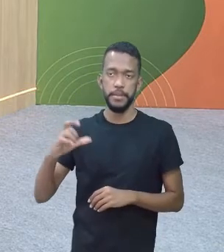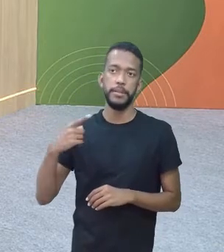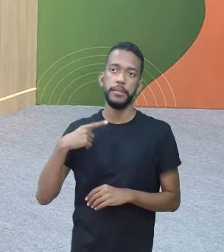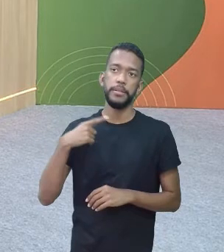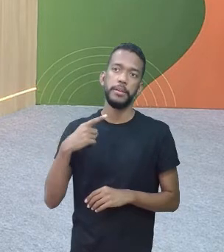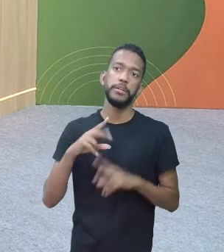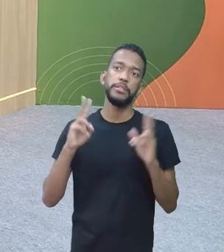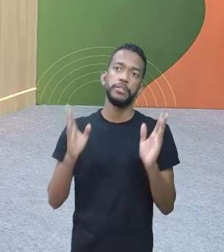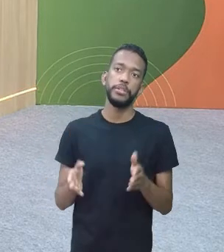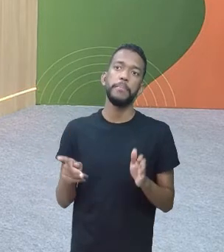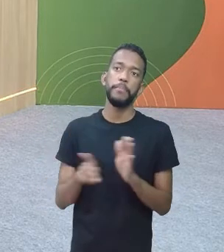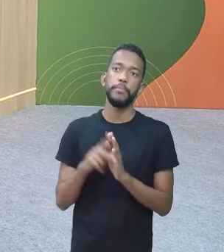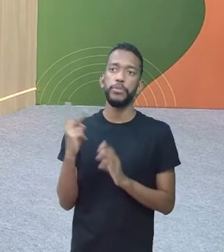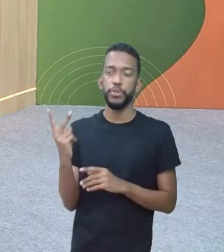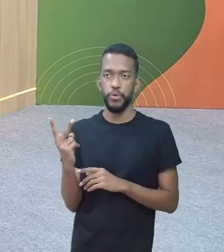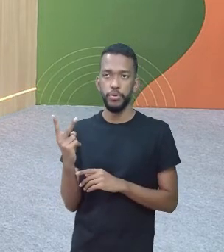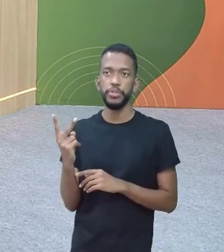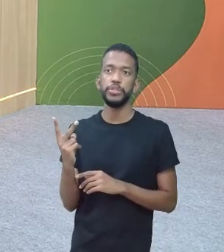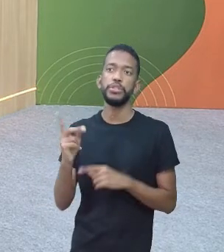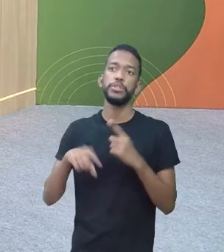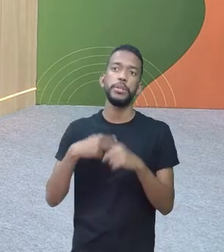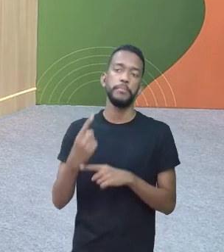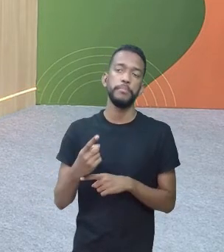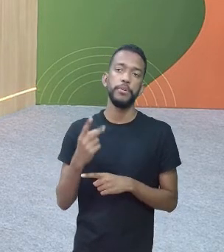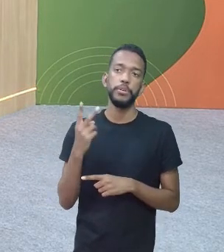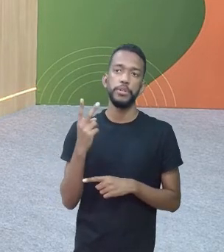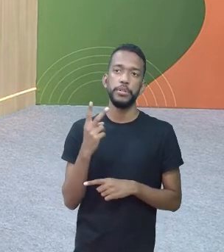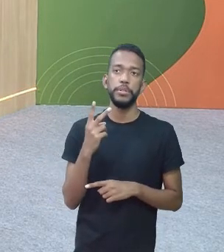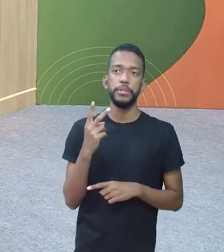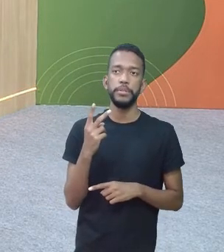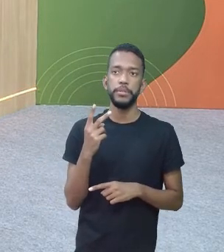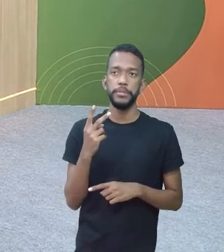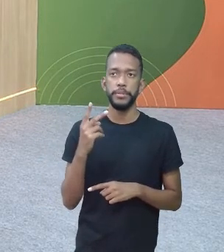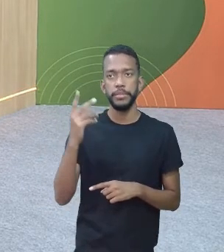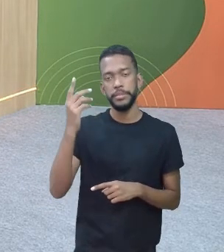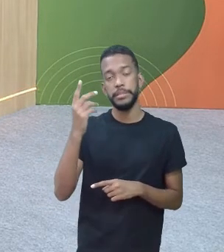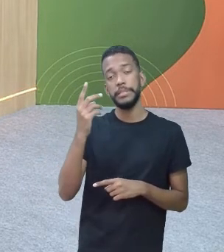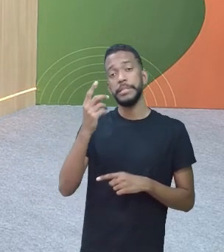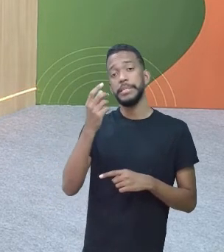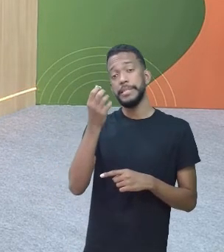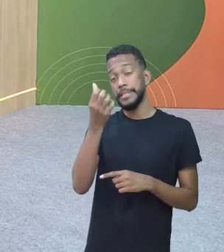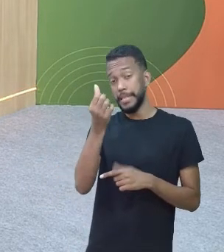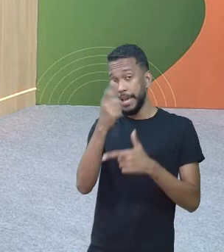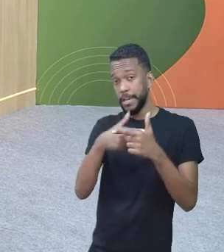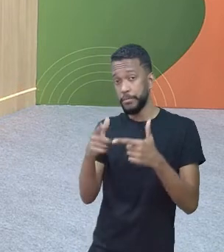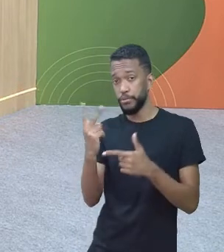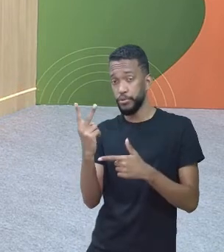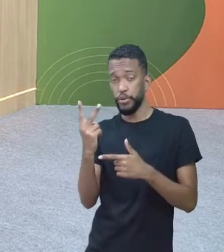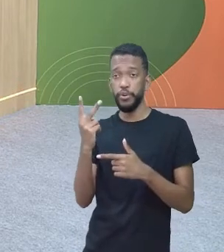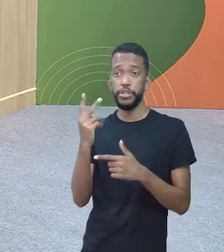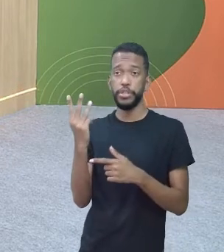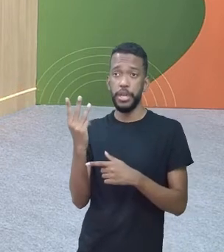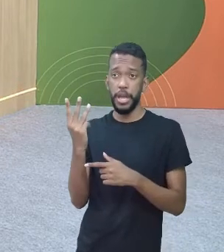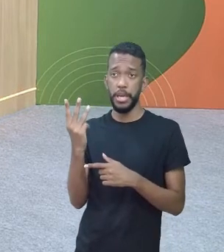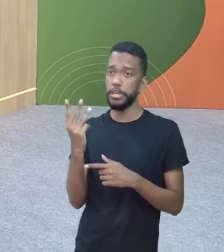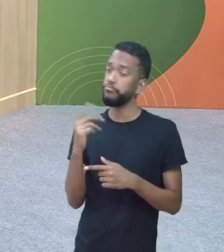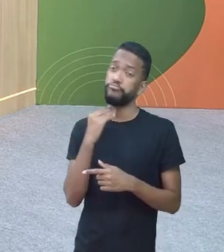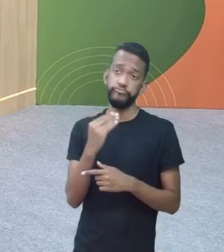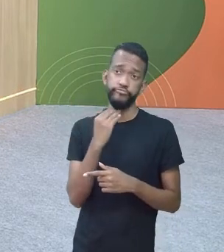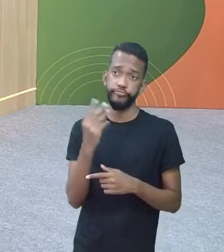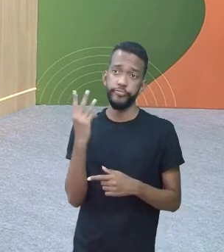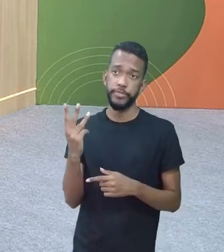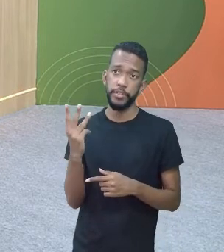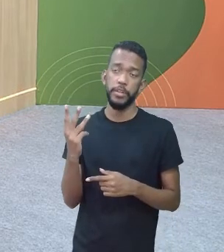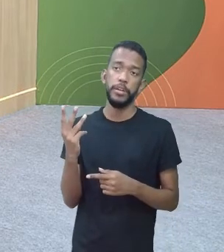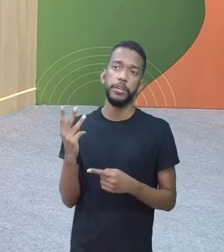gente vai dividir para 2 o início. Então, vai ficar 3 aqui, ó, 6 por 2 dá 3. E não dá para dividir mais, né?